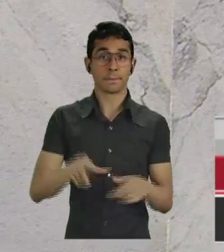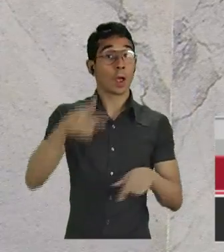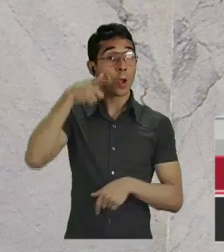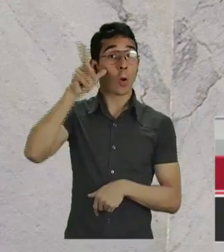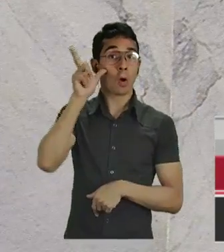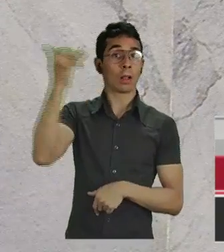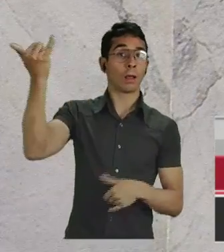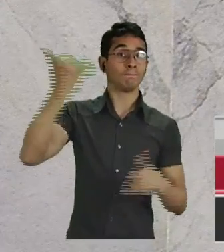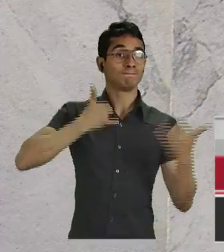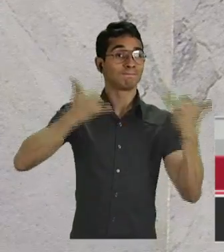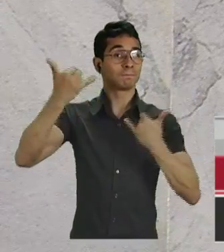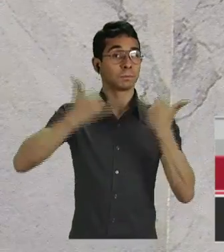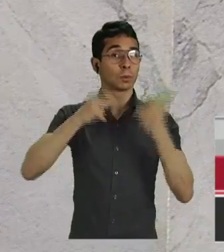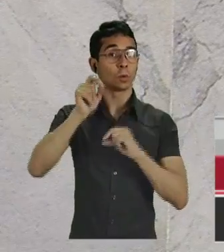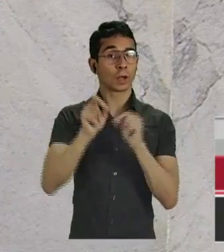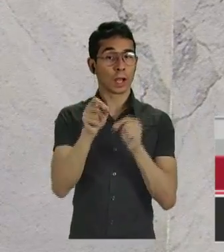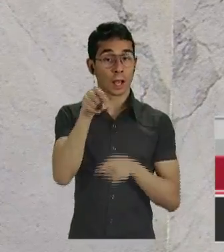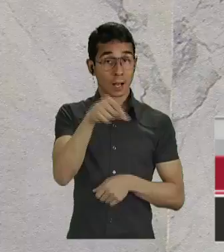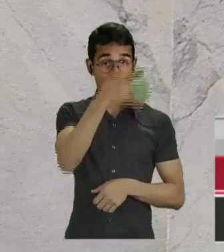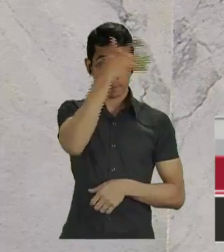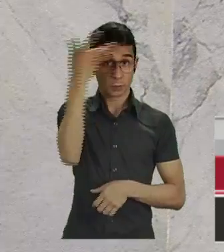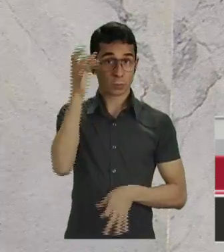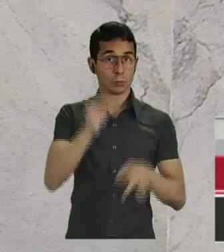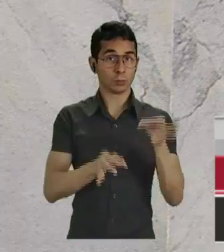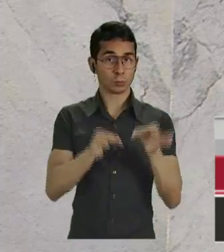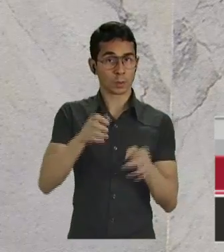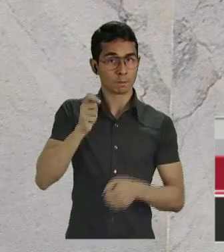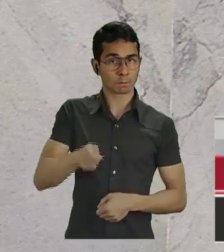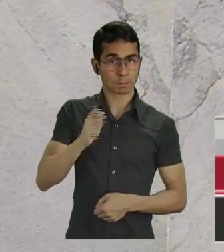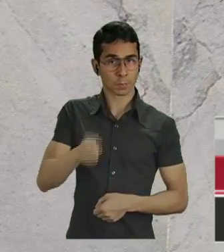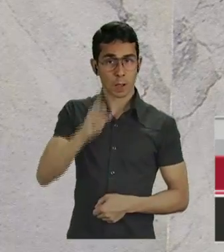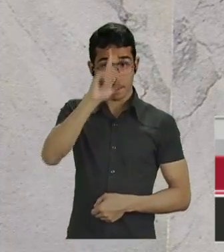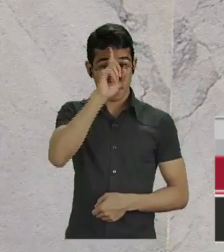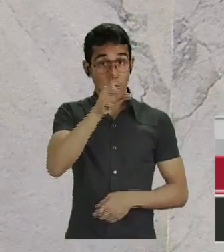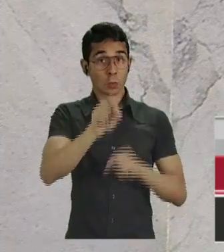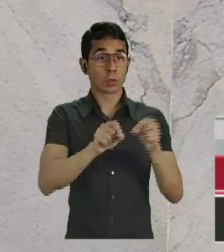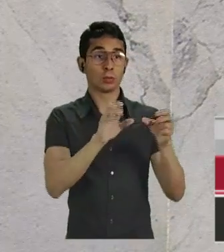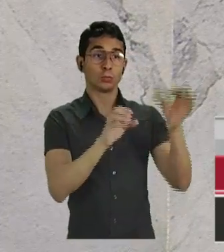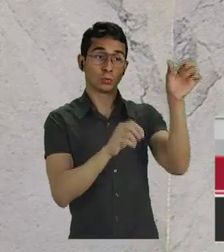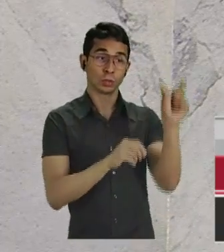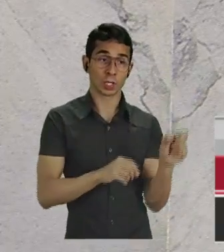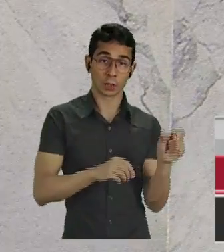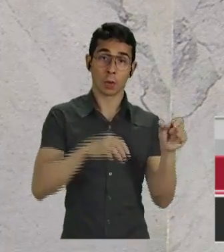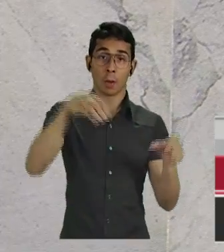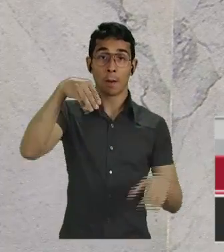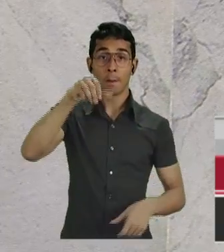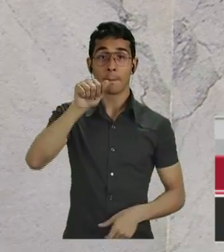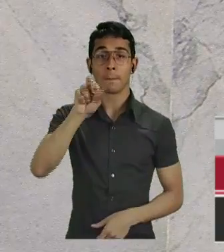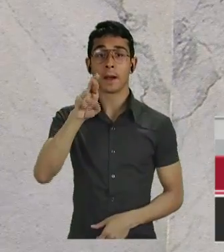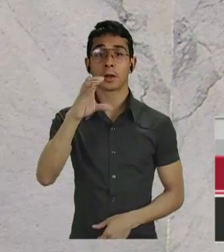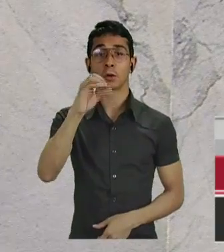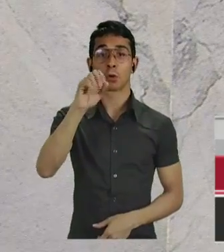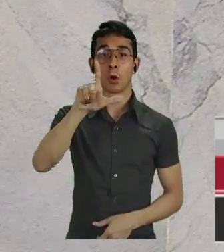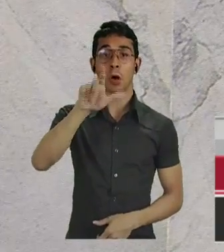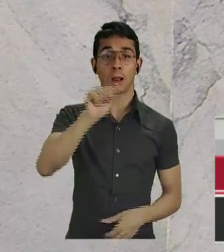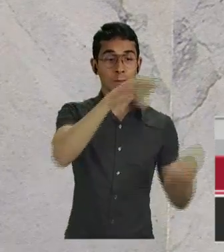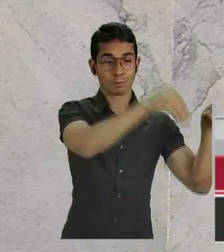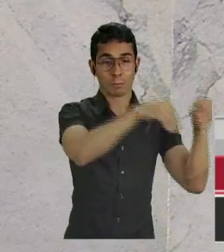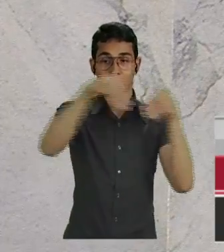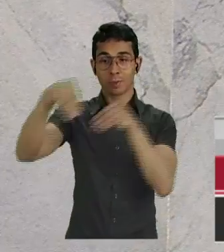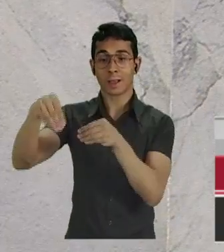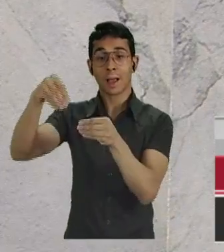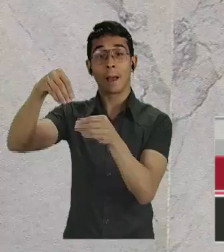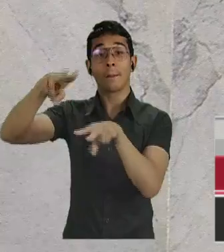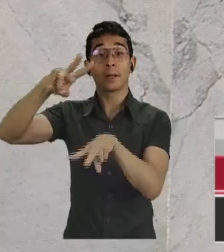determinou a remoção do do marcola e outros presos para presídios federais o que